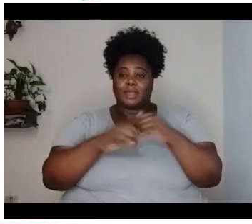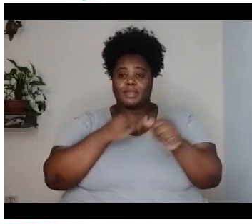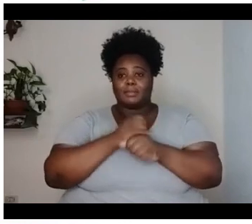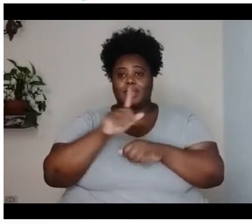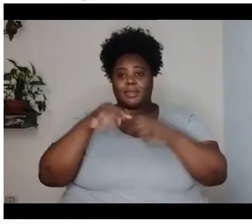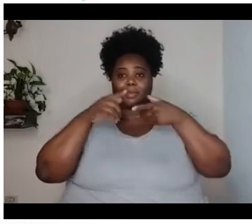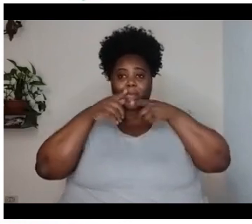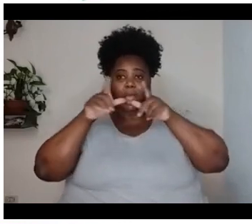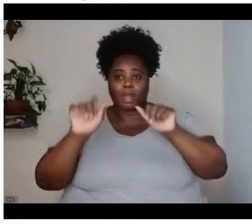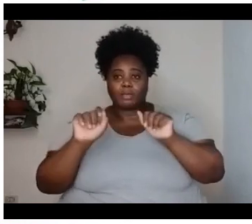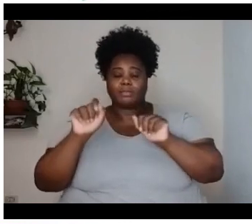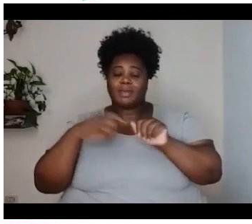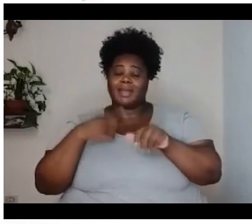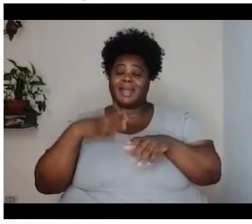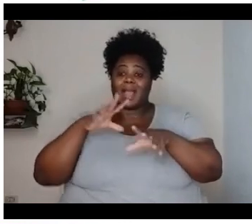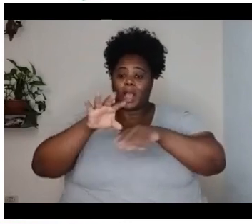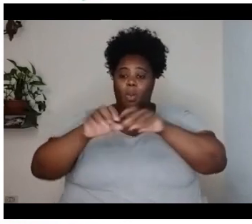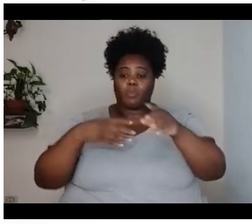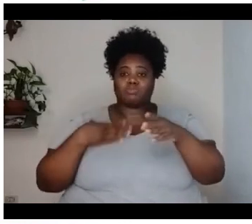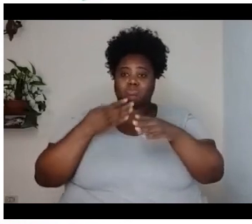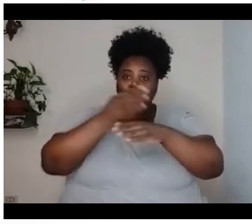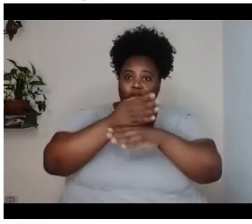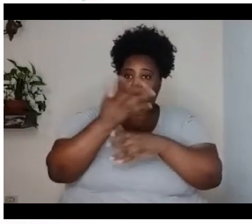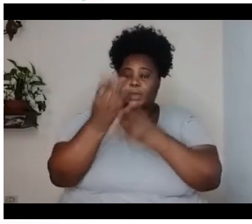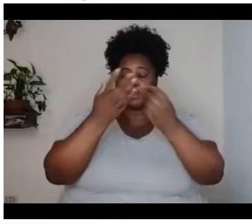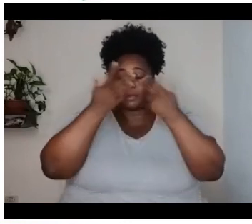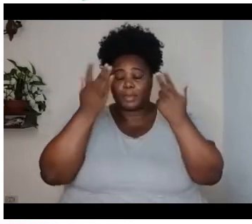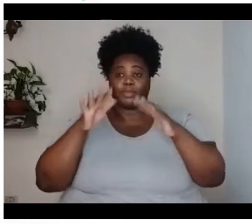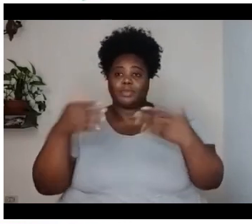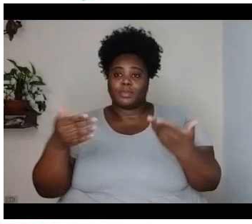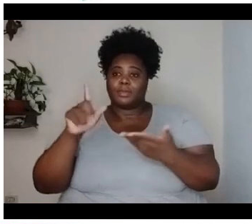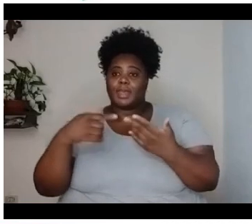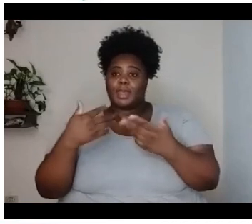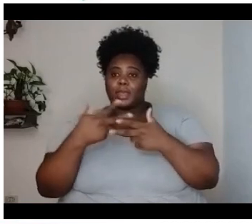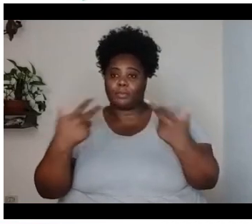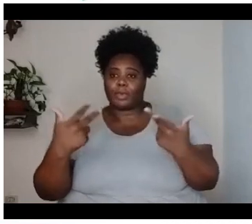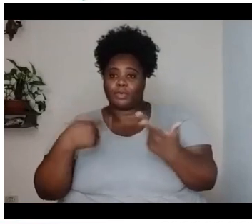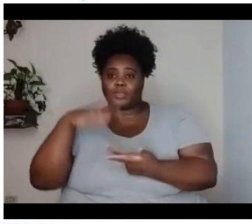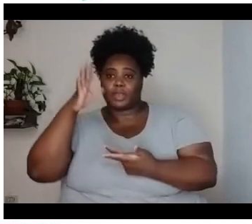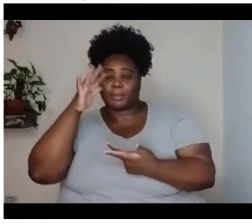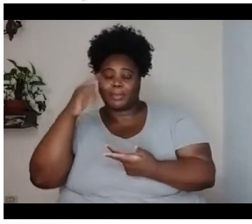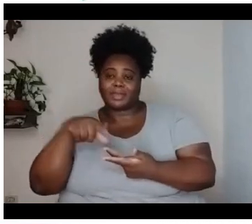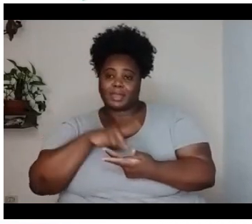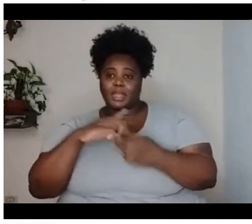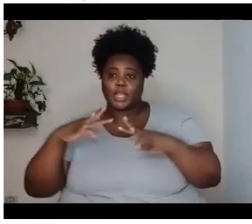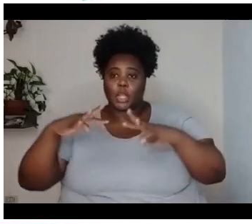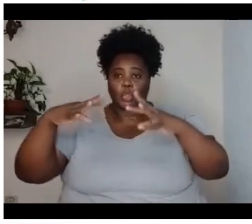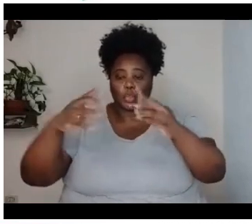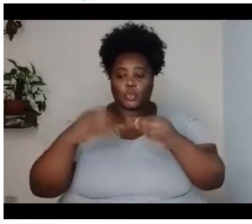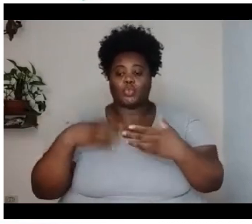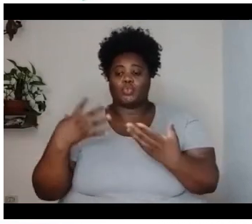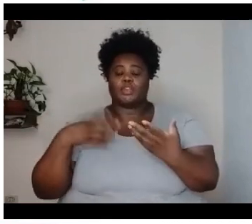que ela alcança muita gente, e isso é uma coisa que me interessa. Tudo que alcança muita